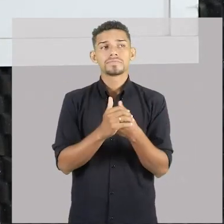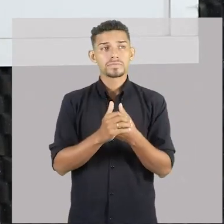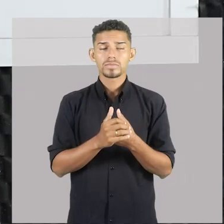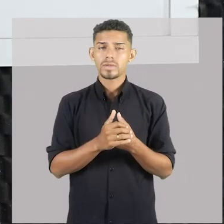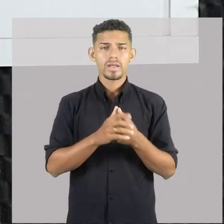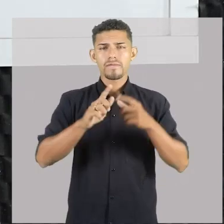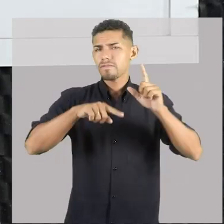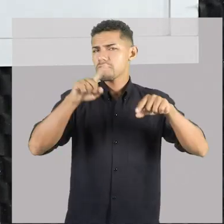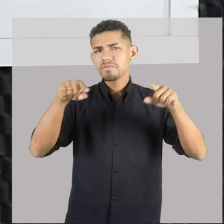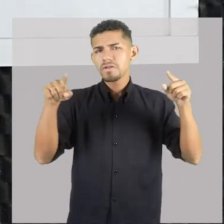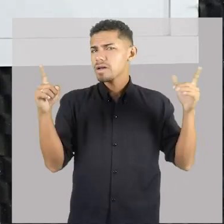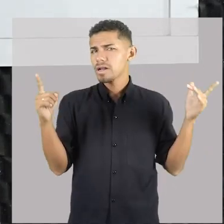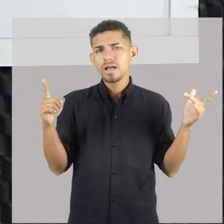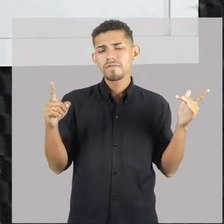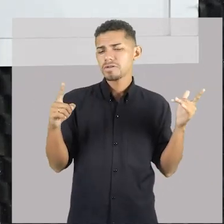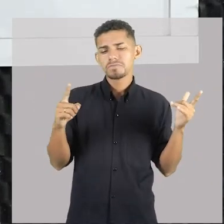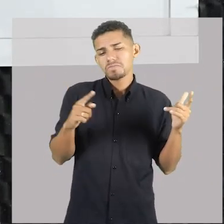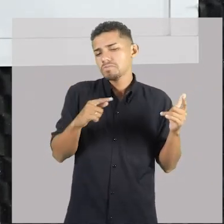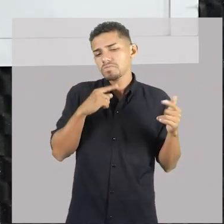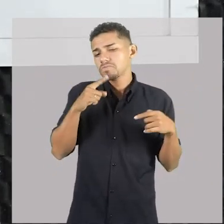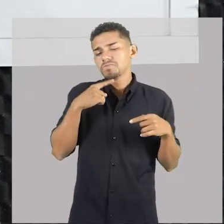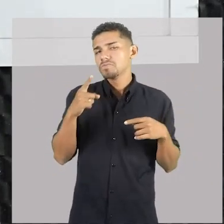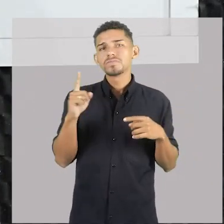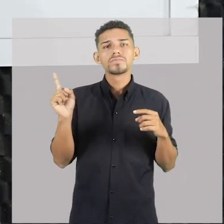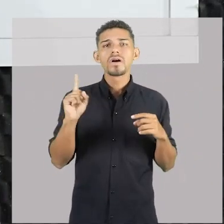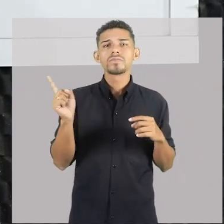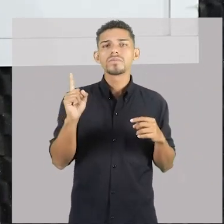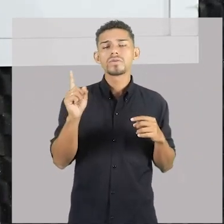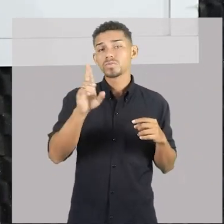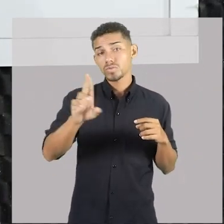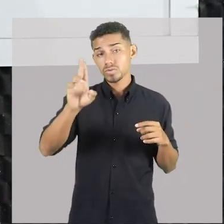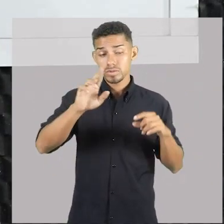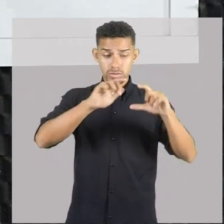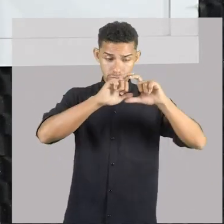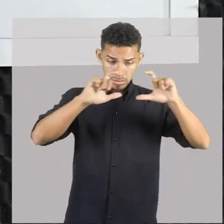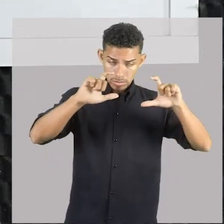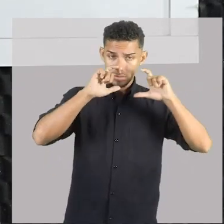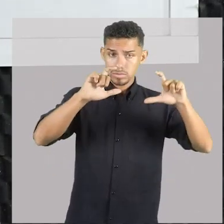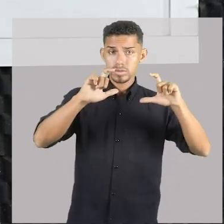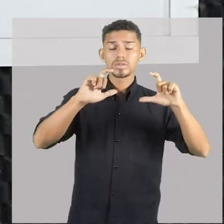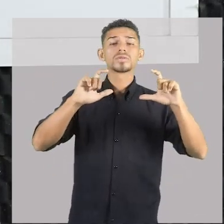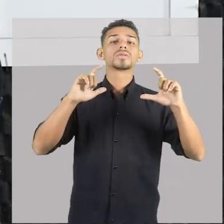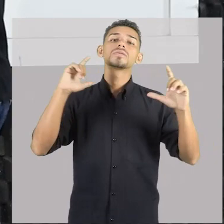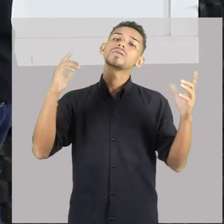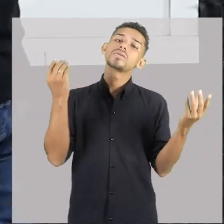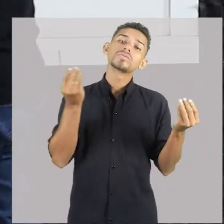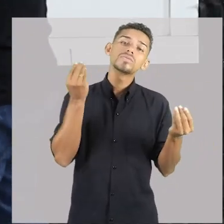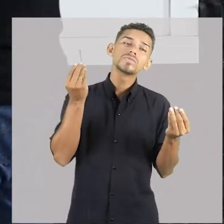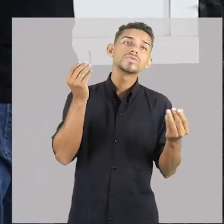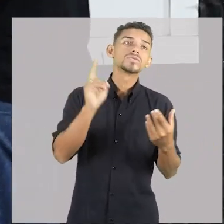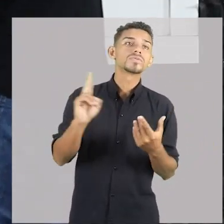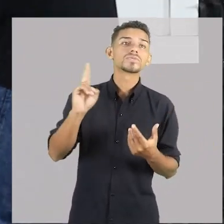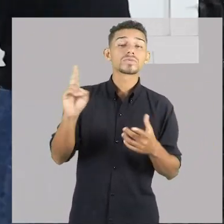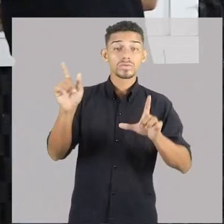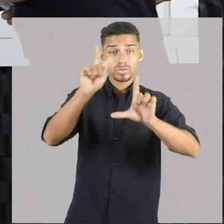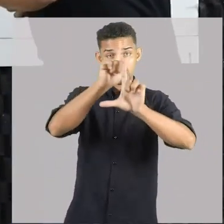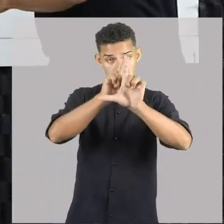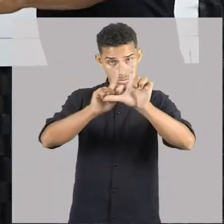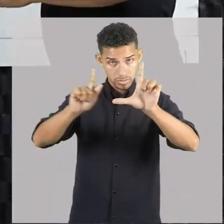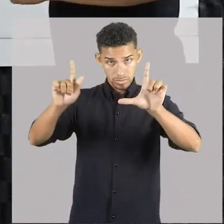não dá para, quando a corrente é variável, não dá para a gente usar essa fórmula. O que a gente tem que usar? O